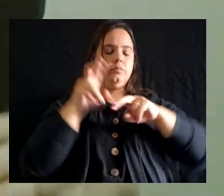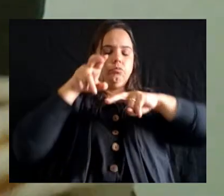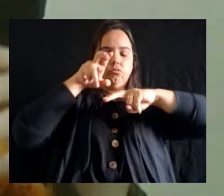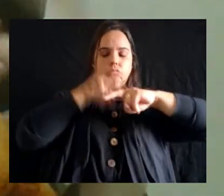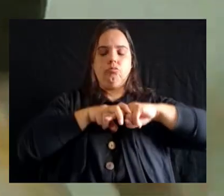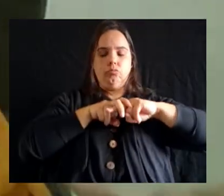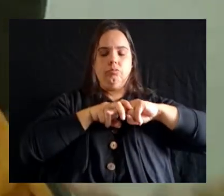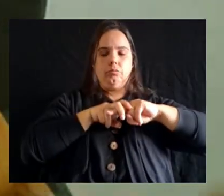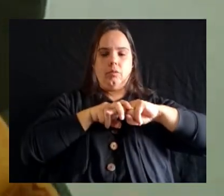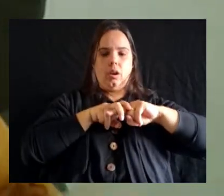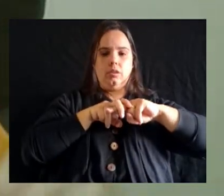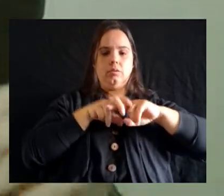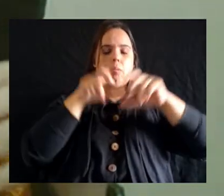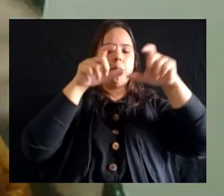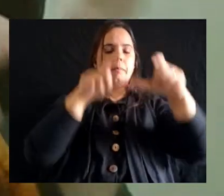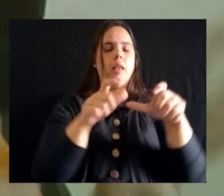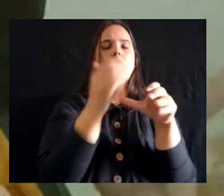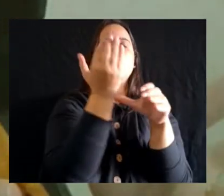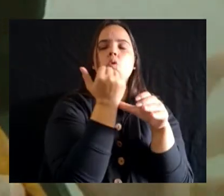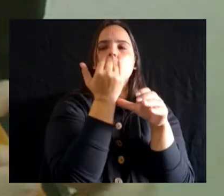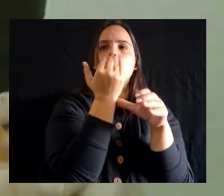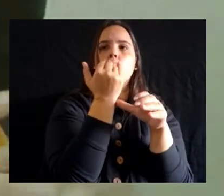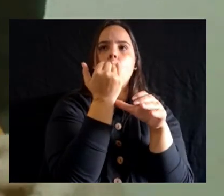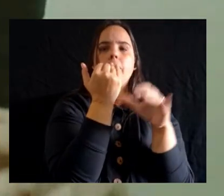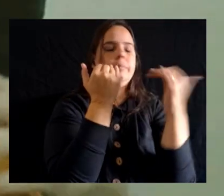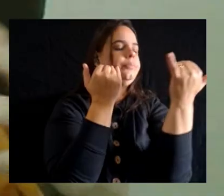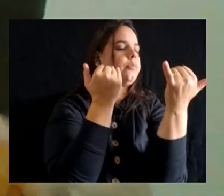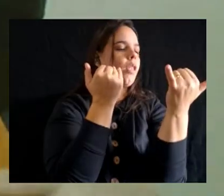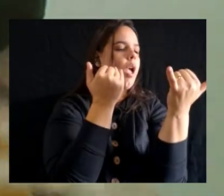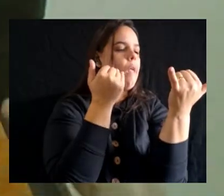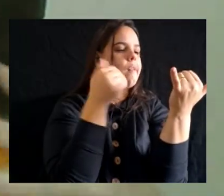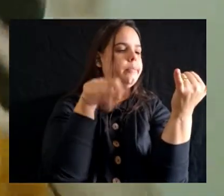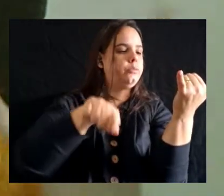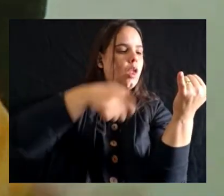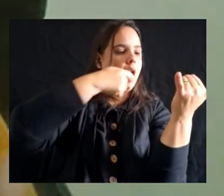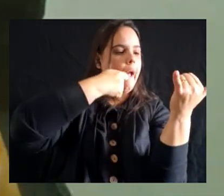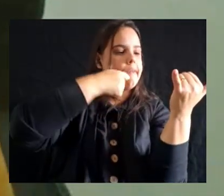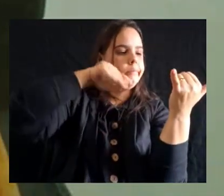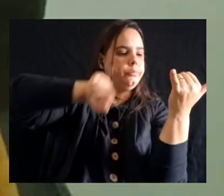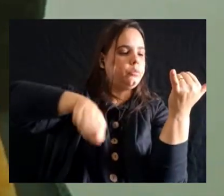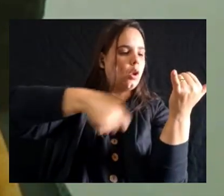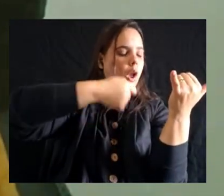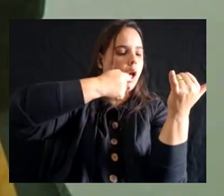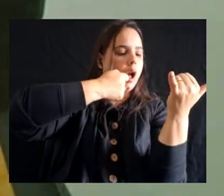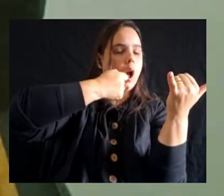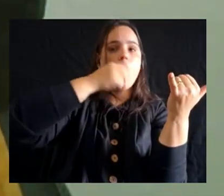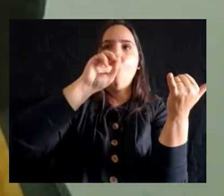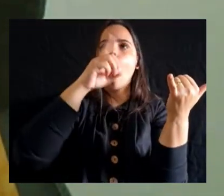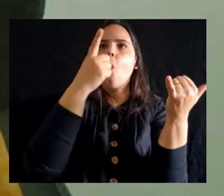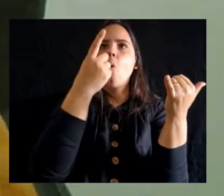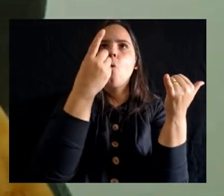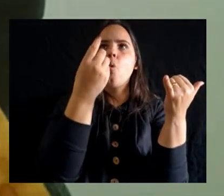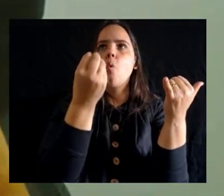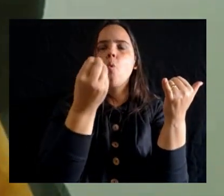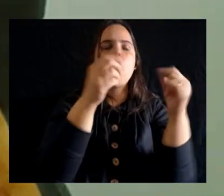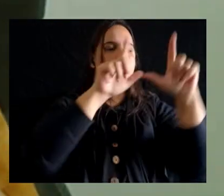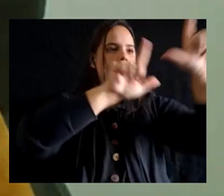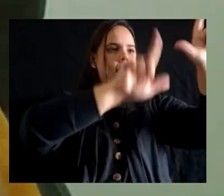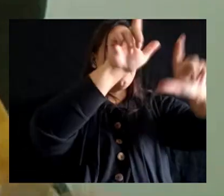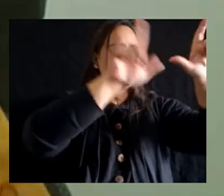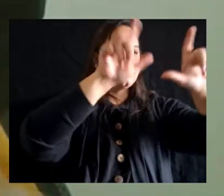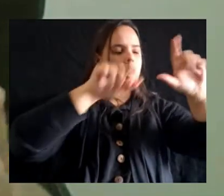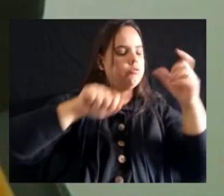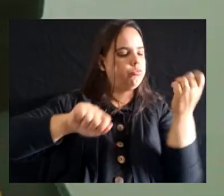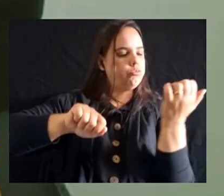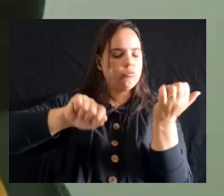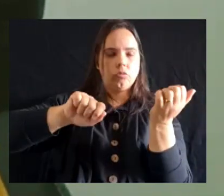como, com o celular na mão ou com uma TV ligada. Então, eu não presto atenção mais. Então, eu não consigo